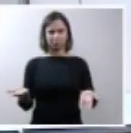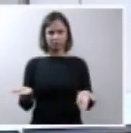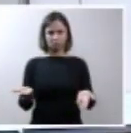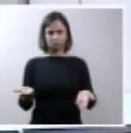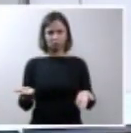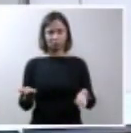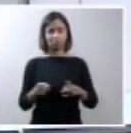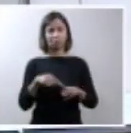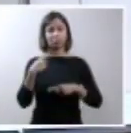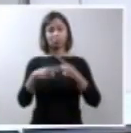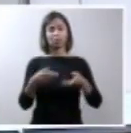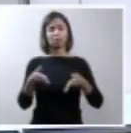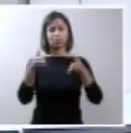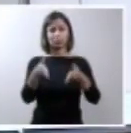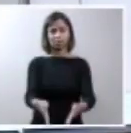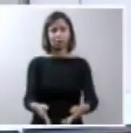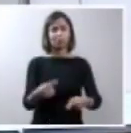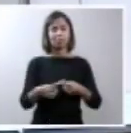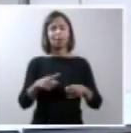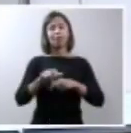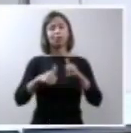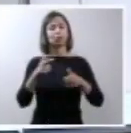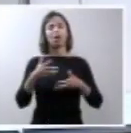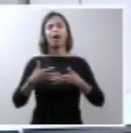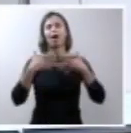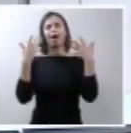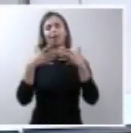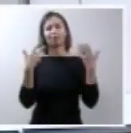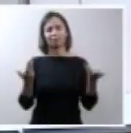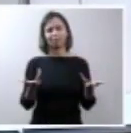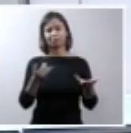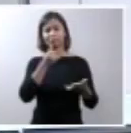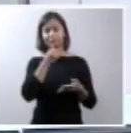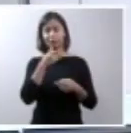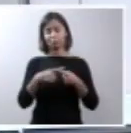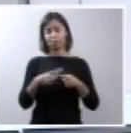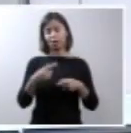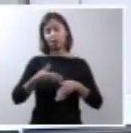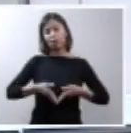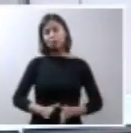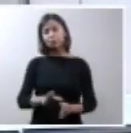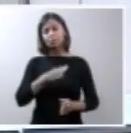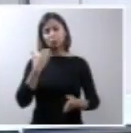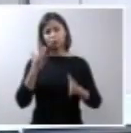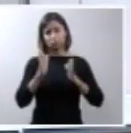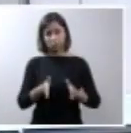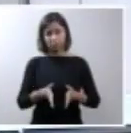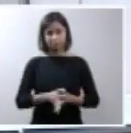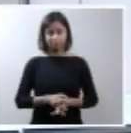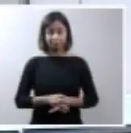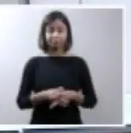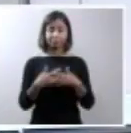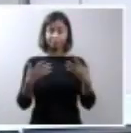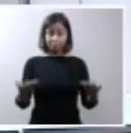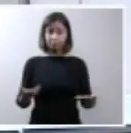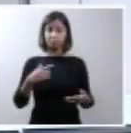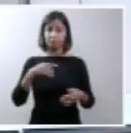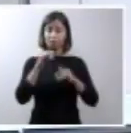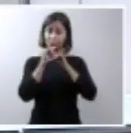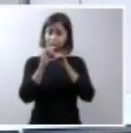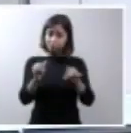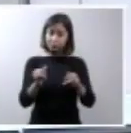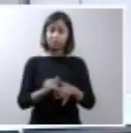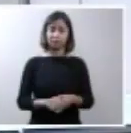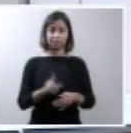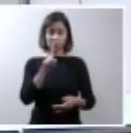o enterro em vez da Alegria familiar Pela chegada do bebê eu diria que